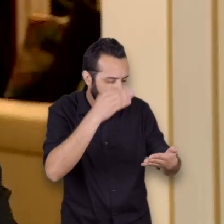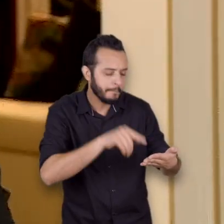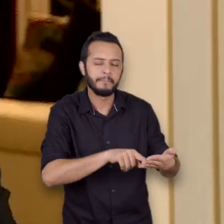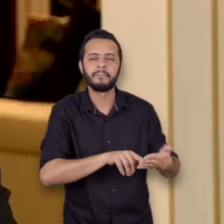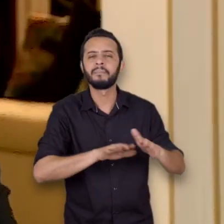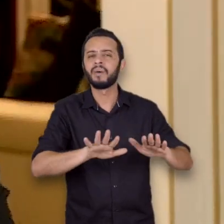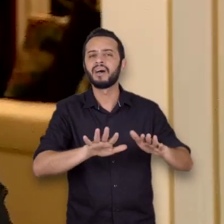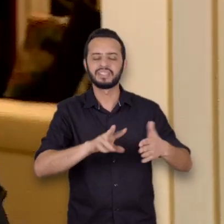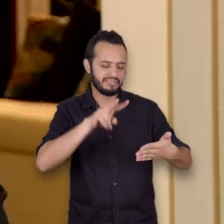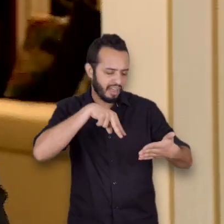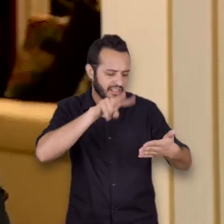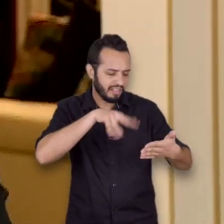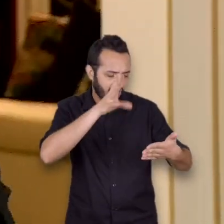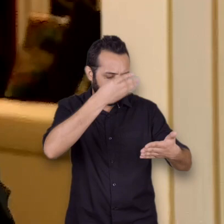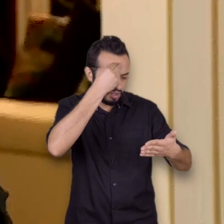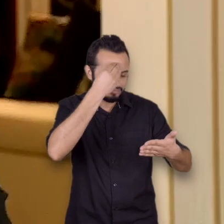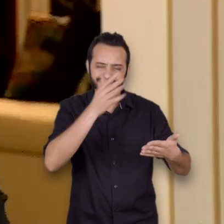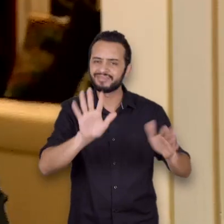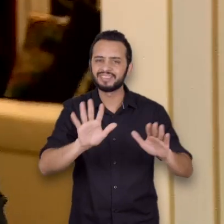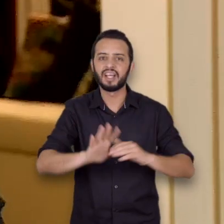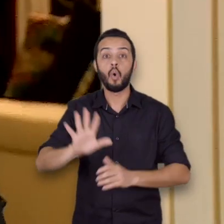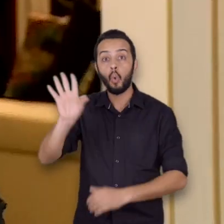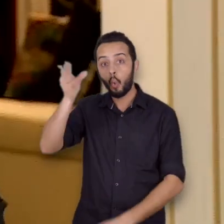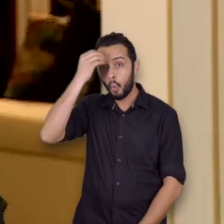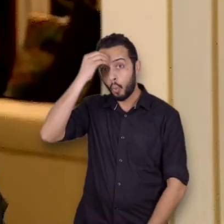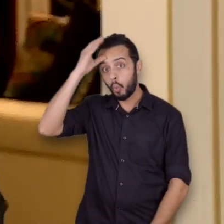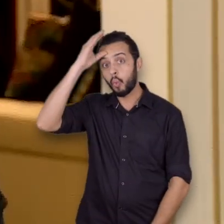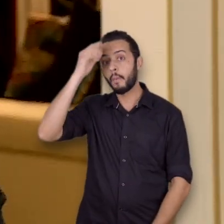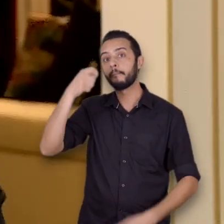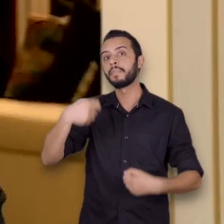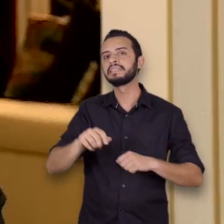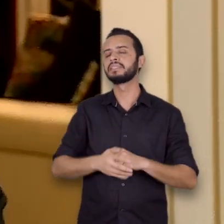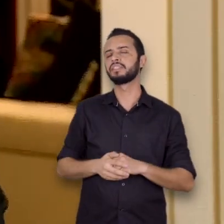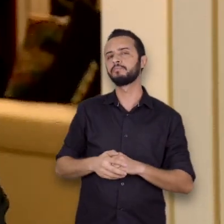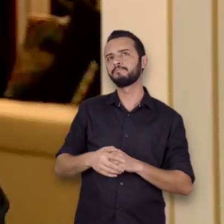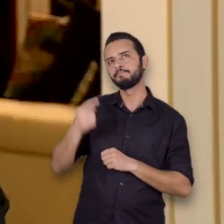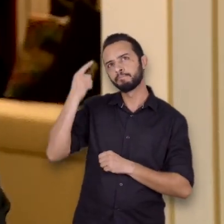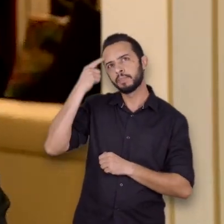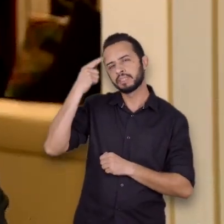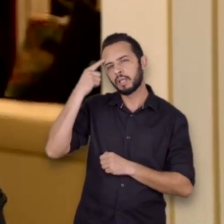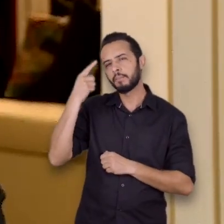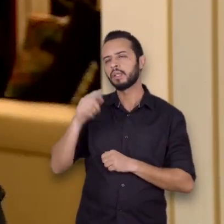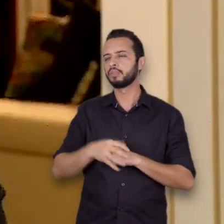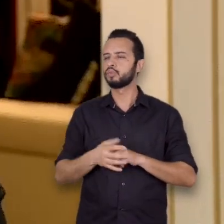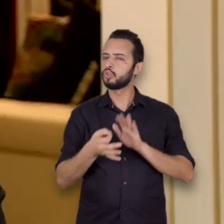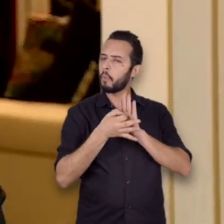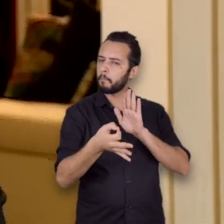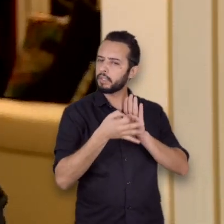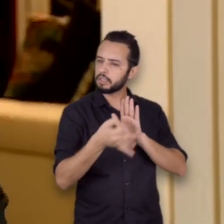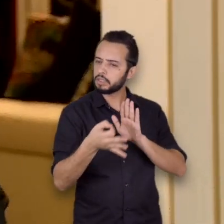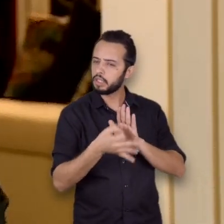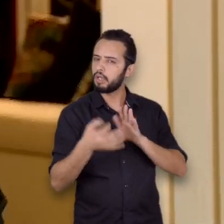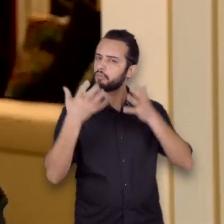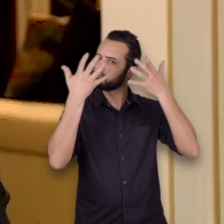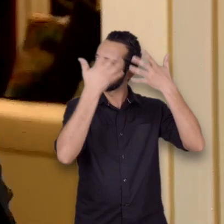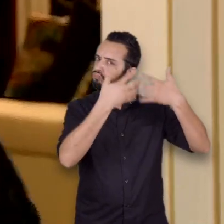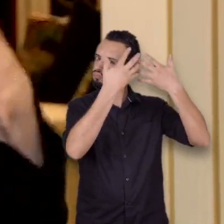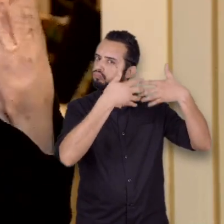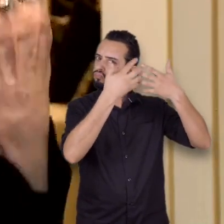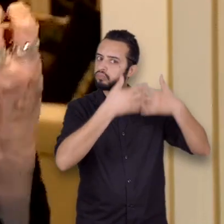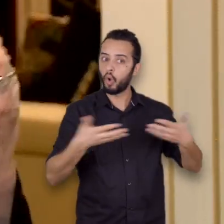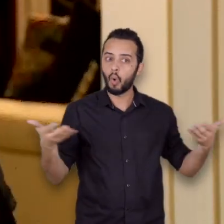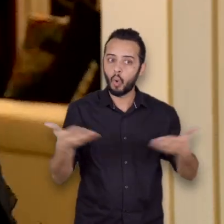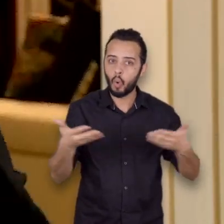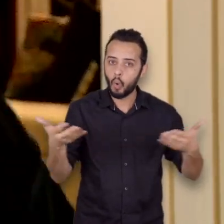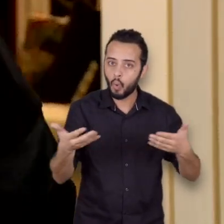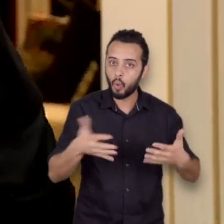muita coisa. Não. O conhecimento exige uma certa crítica. É preciso aprender a fazer isso. No mundo